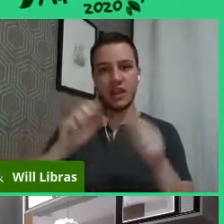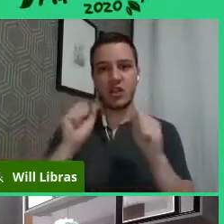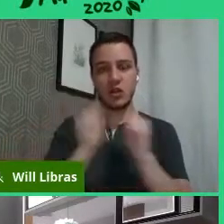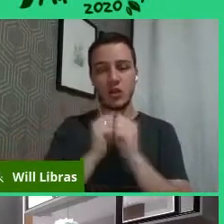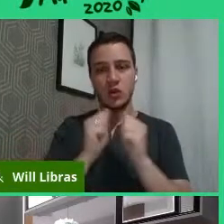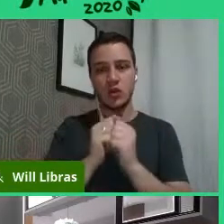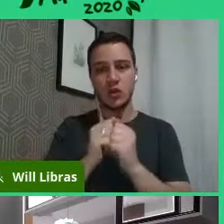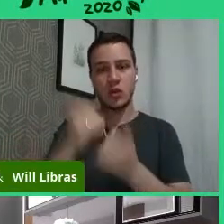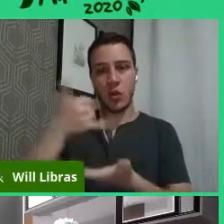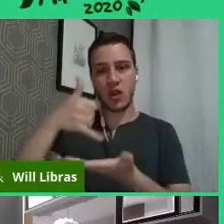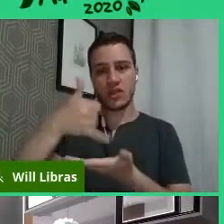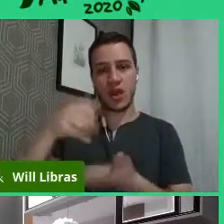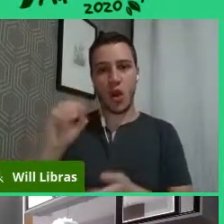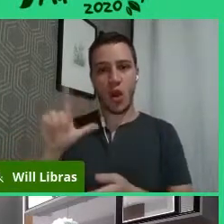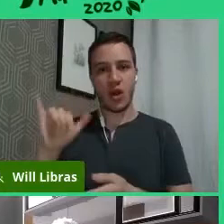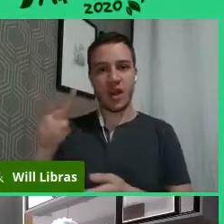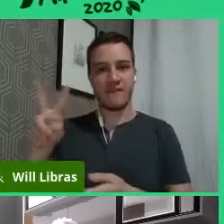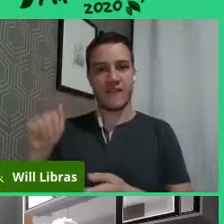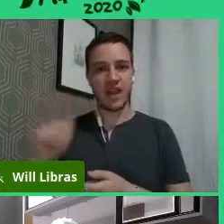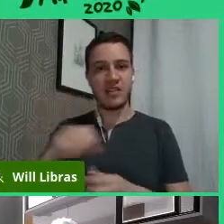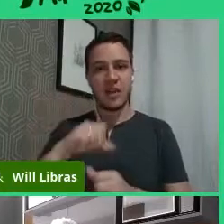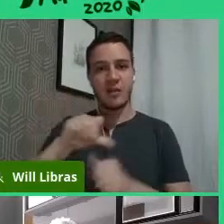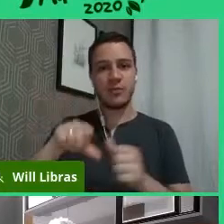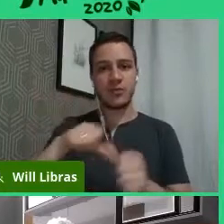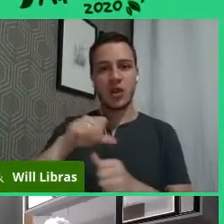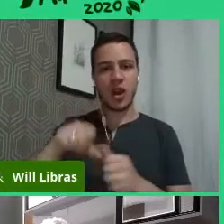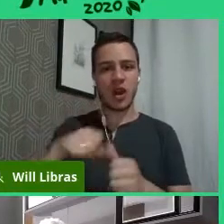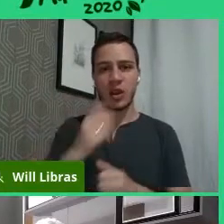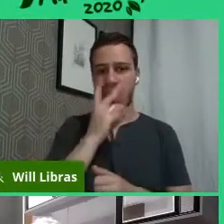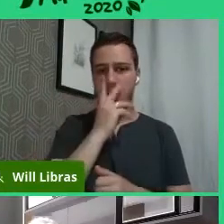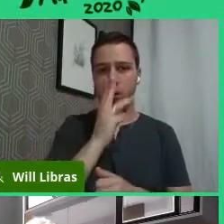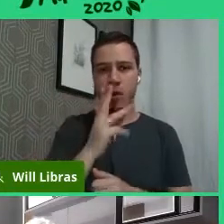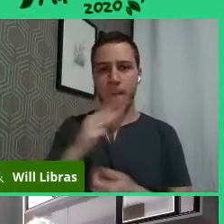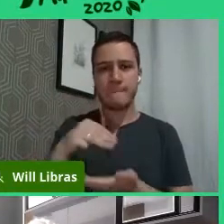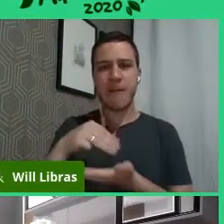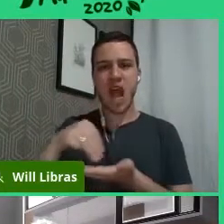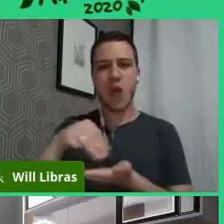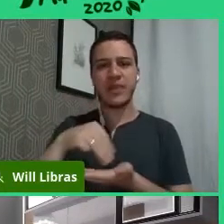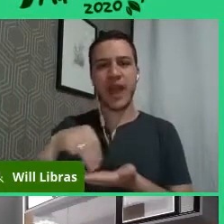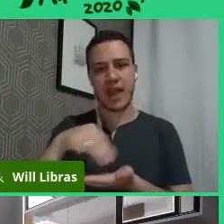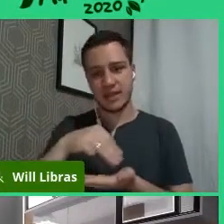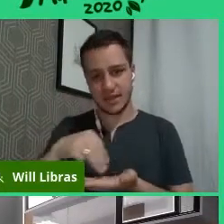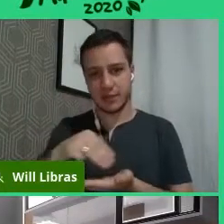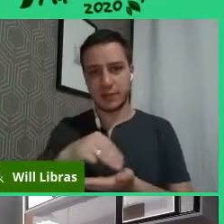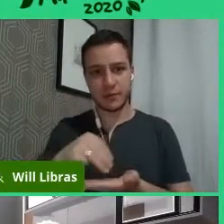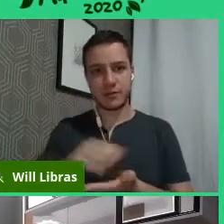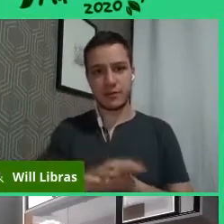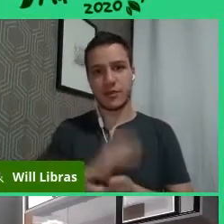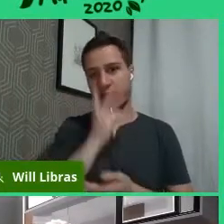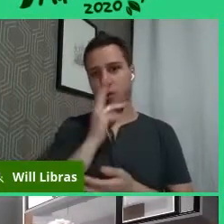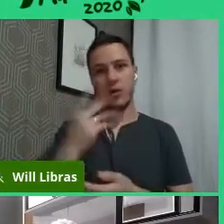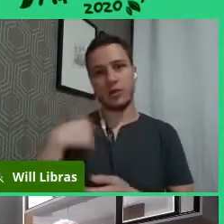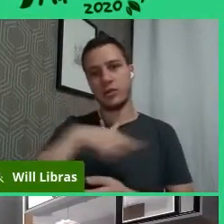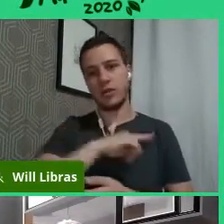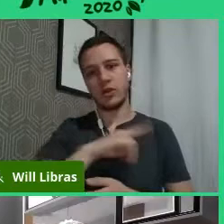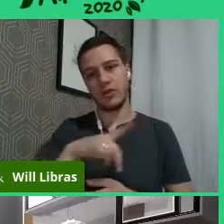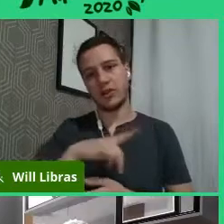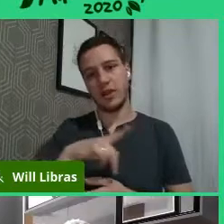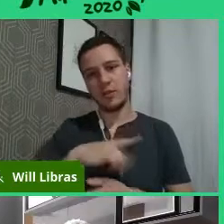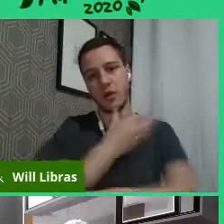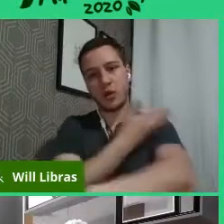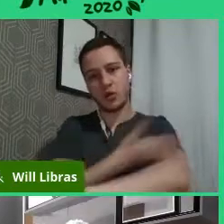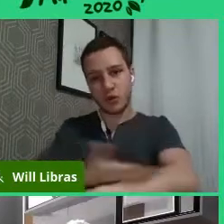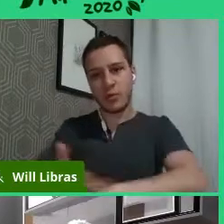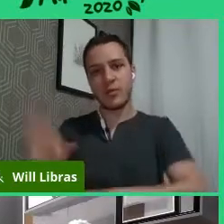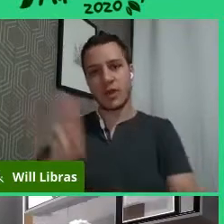vai ficar um creme, como se fosse uma maionese, né, como a gente tem o hábito de